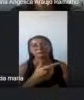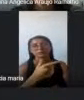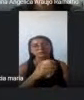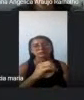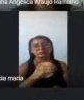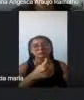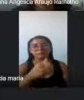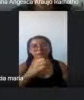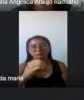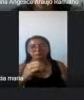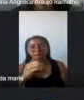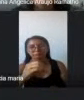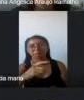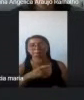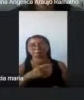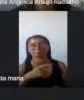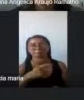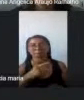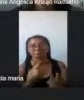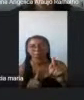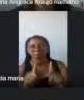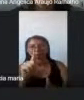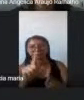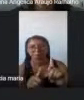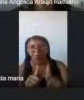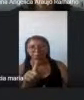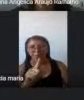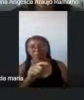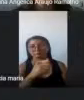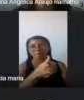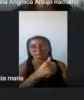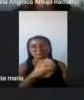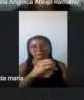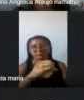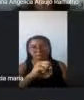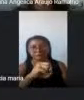tivemos 1.973 casos de sífilis adquirida.